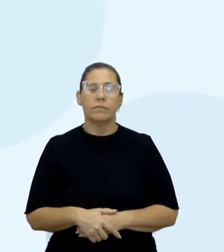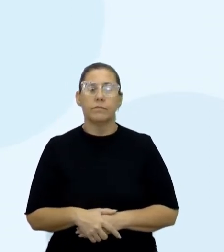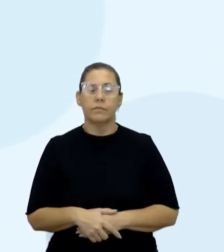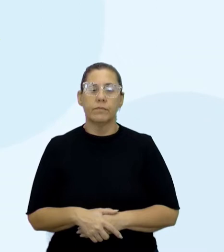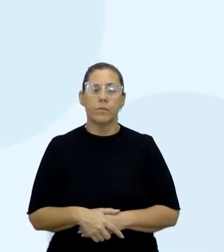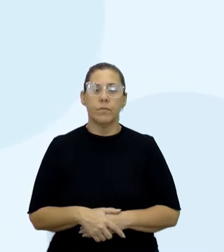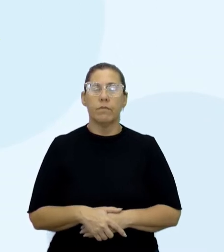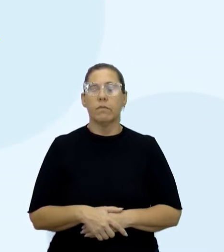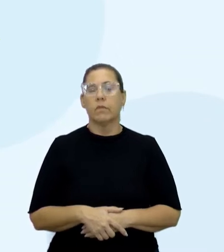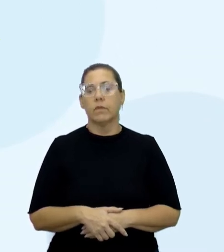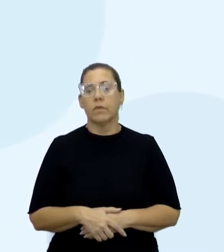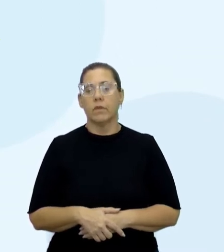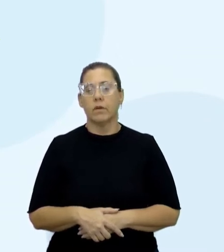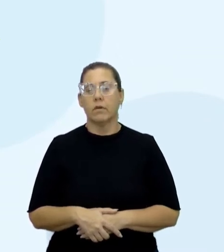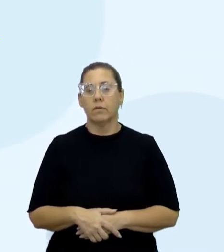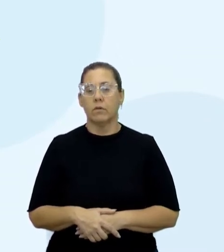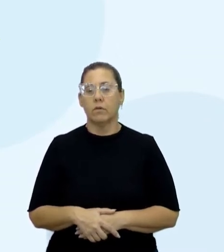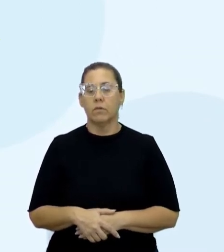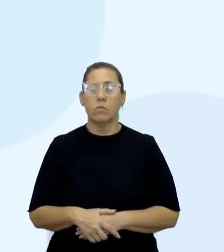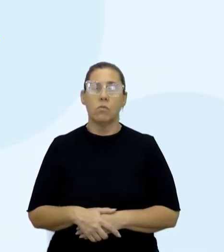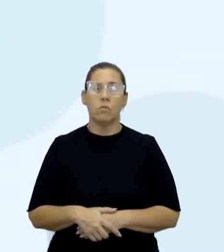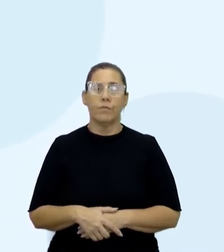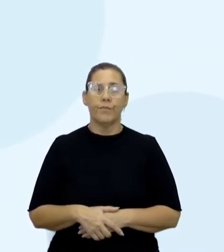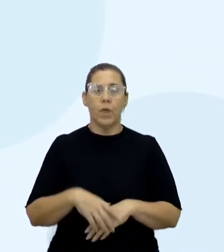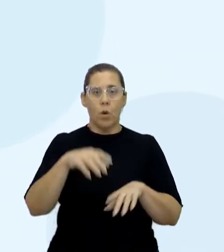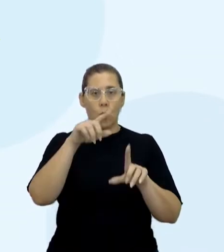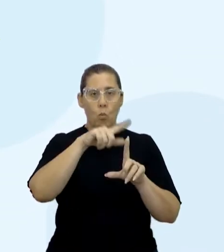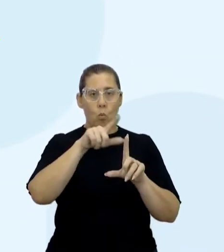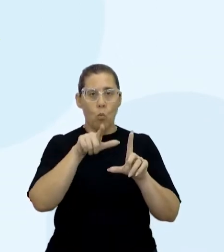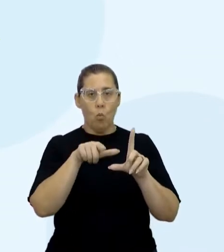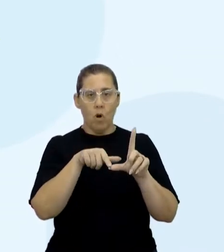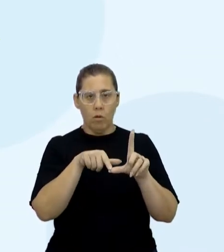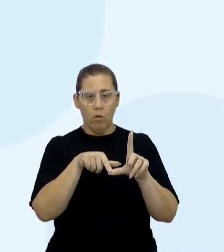Vai deixar aqui um ângulo